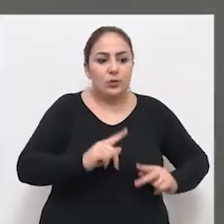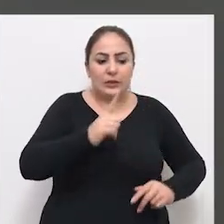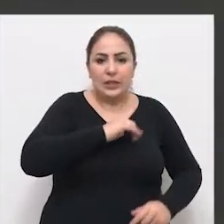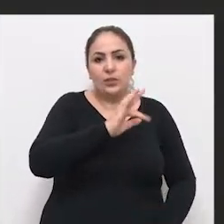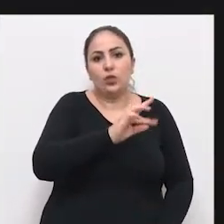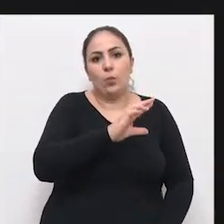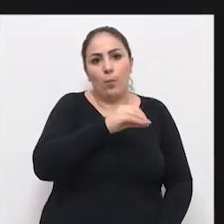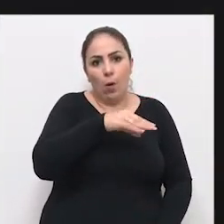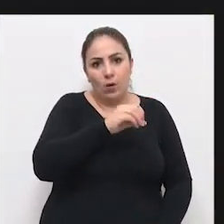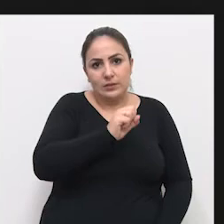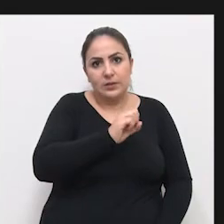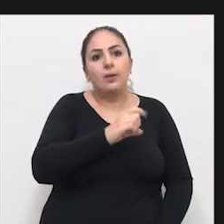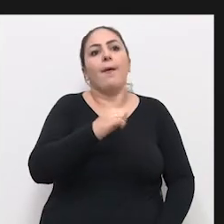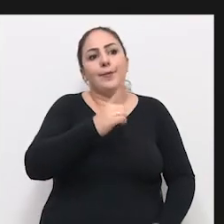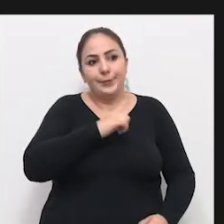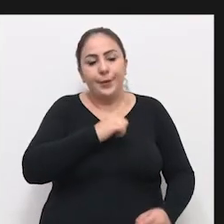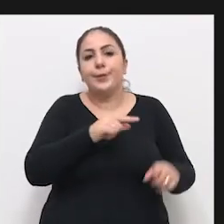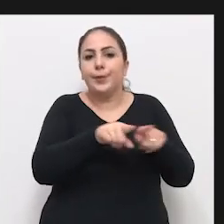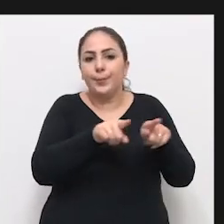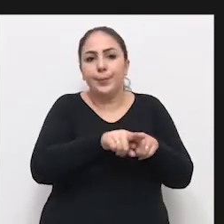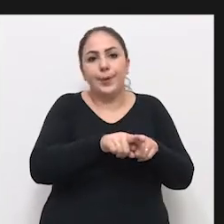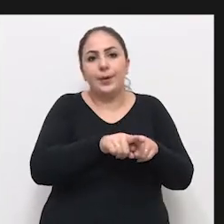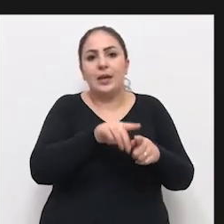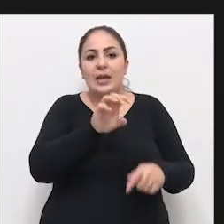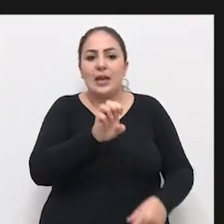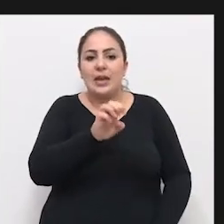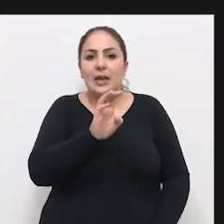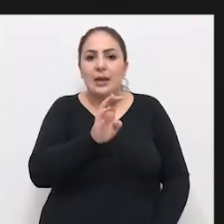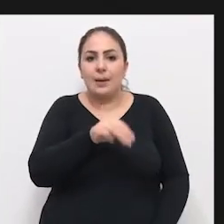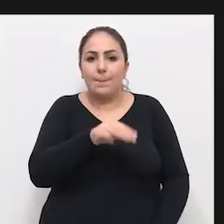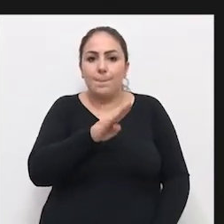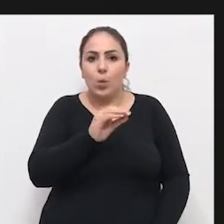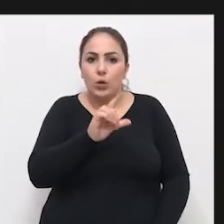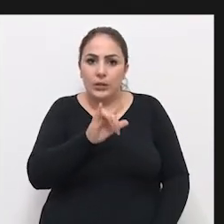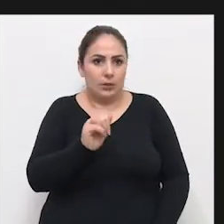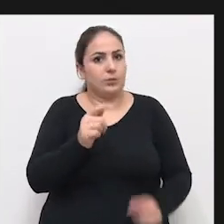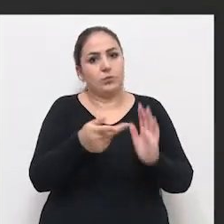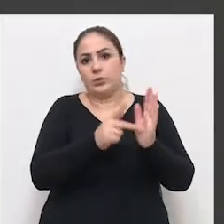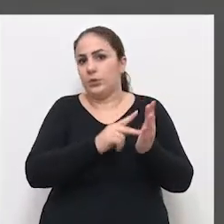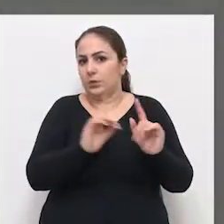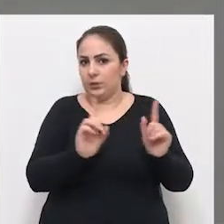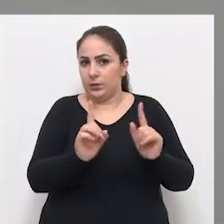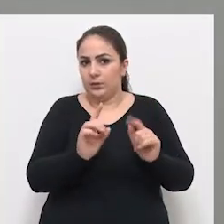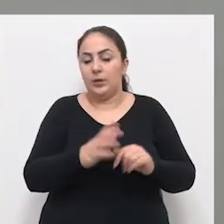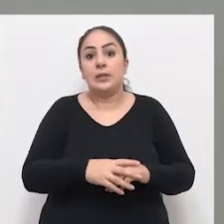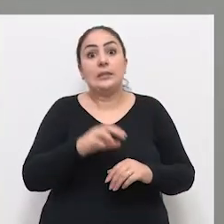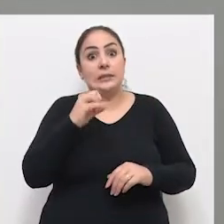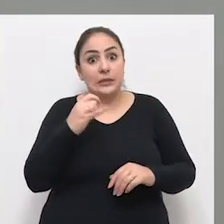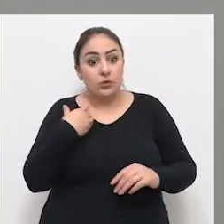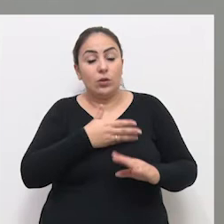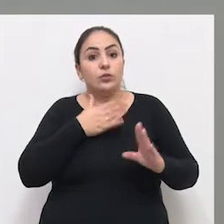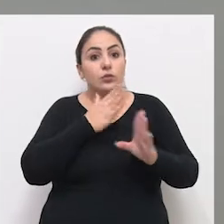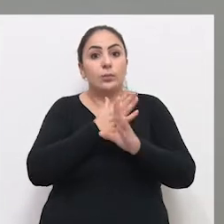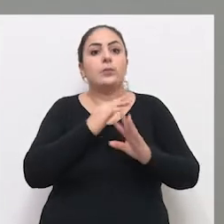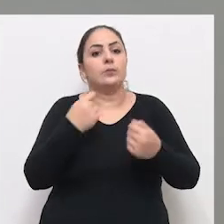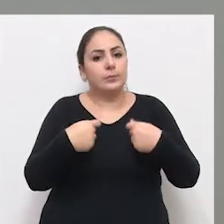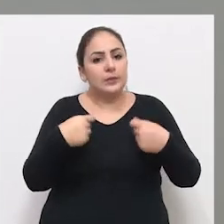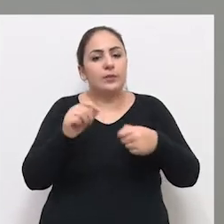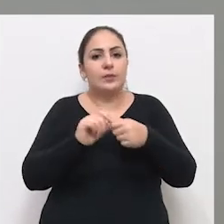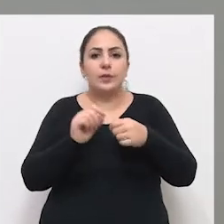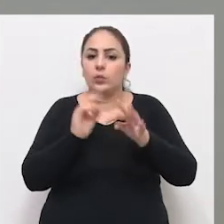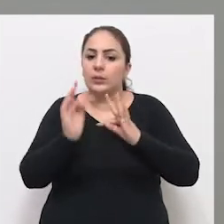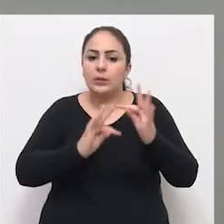salientado. Quando a gente tem o diagnóstico, a gente tem que fazer o tratamento. E o tratamento, nesses tempos de pandemia,